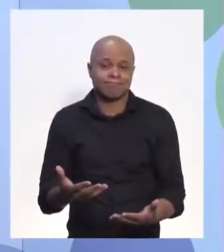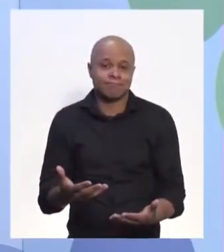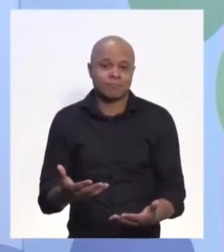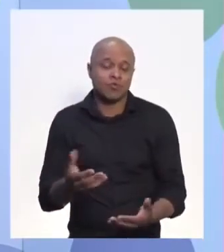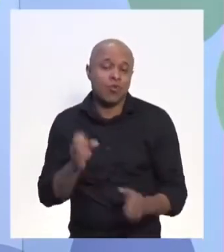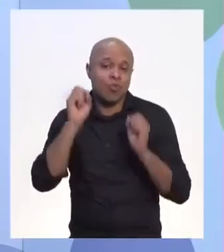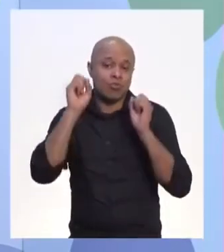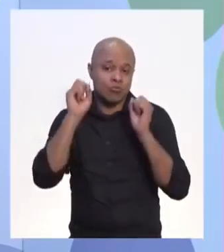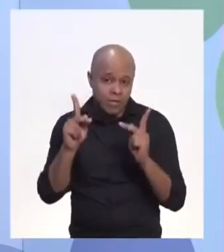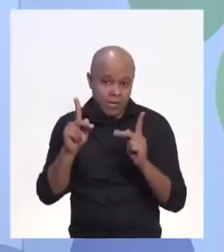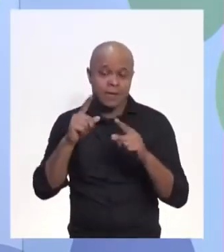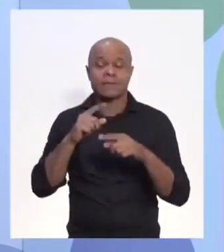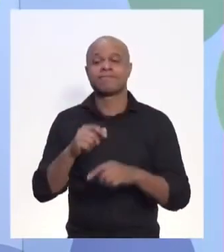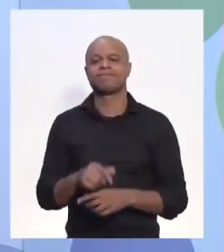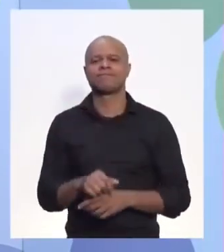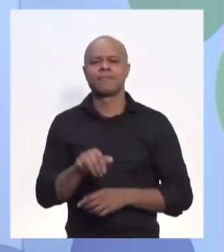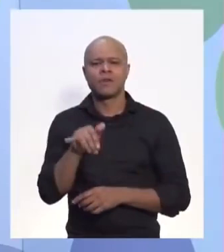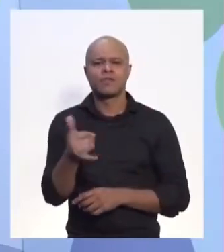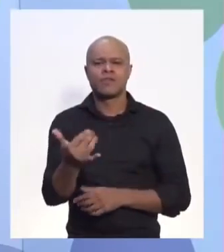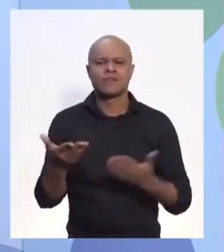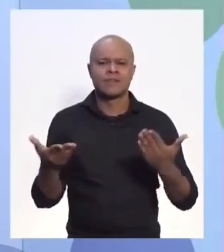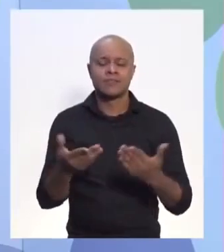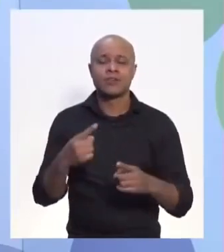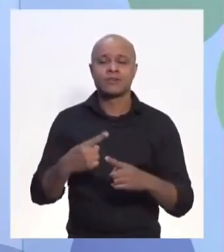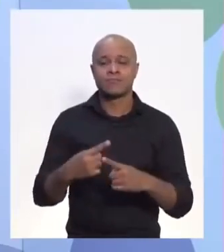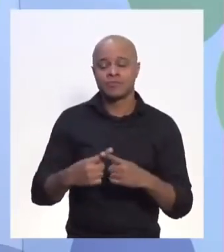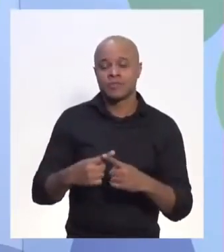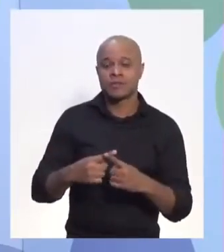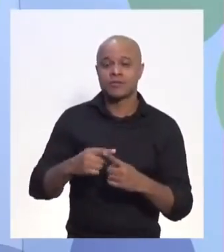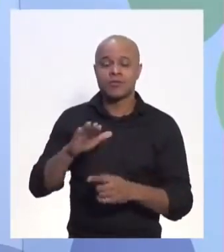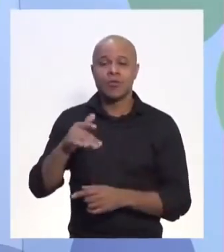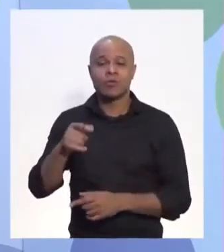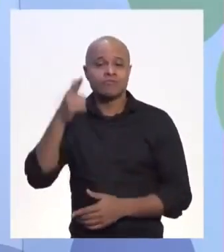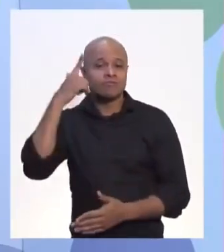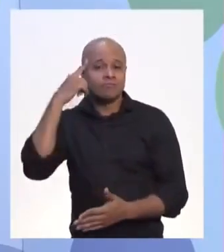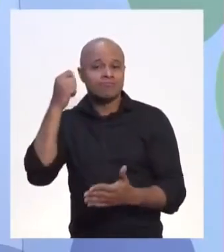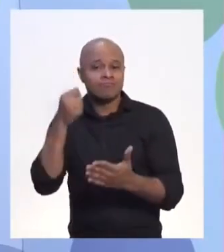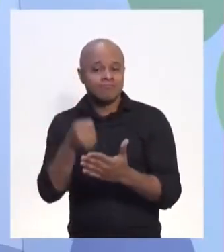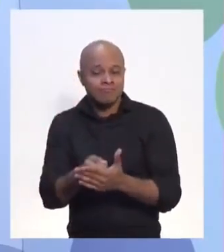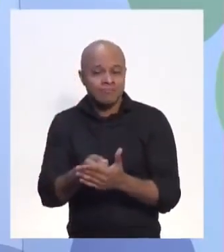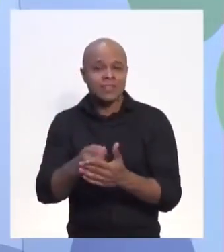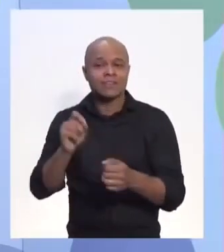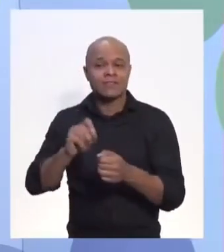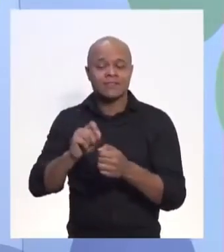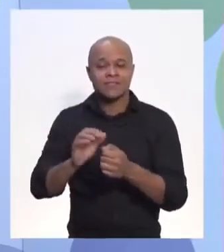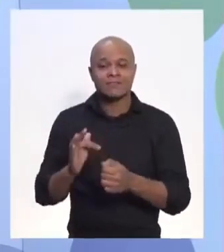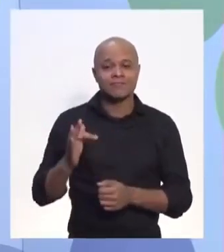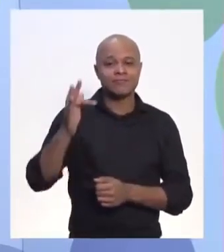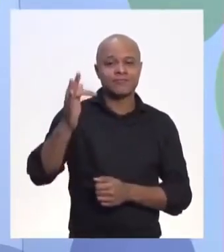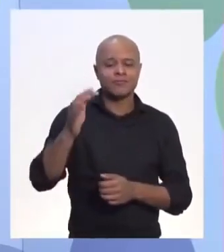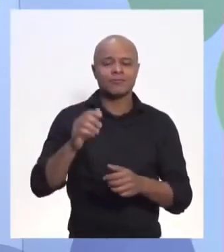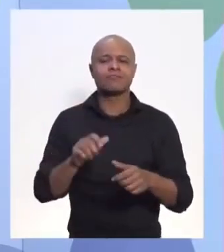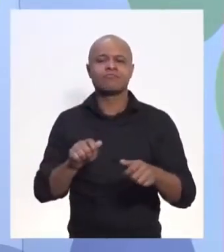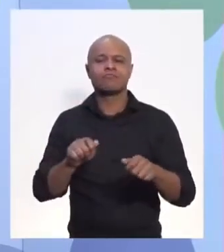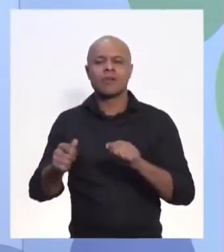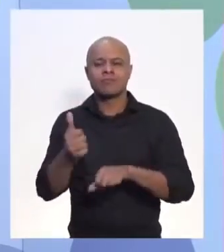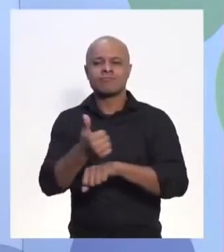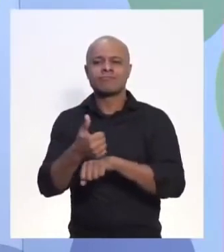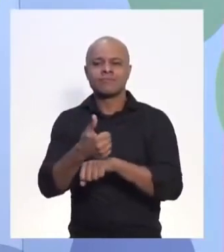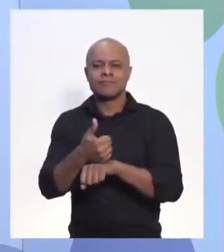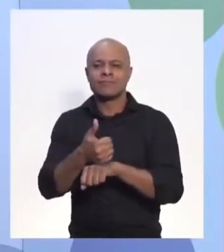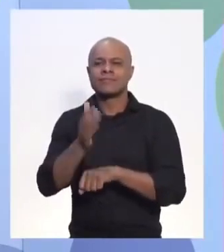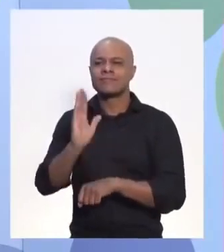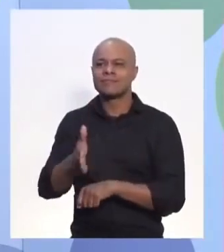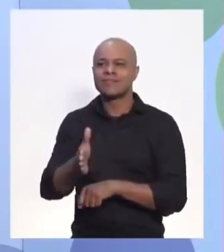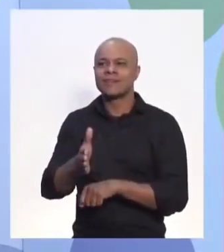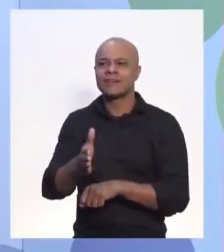vai aproveitando agora, porque quando você decidir o que você vai fazer para uma formação profissional, você já